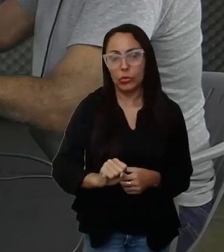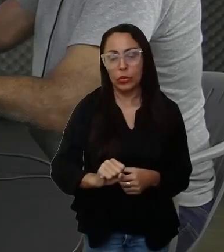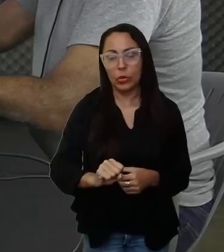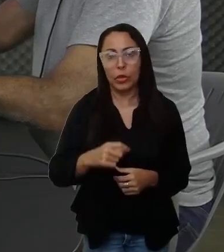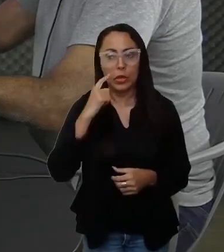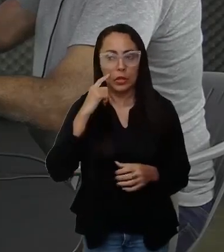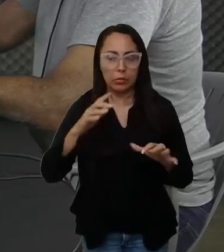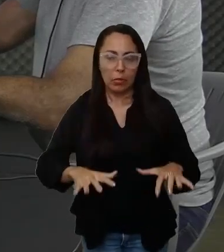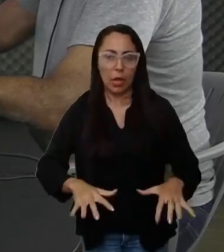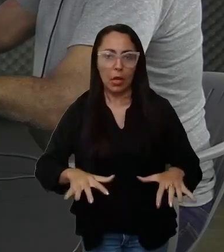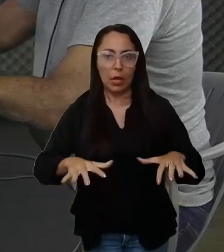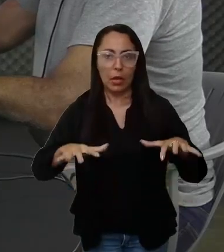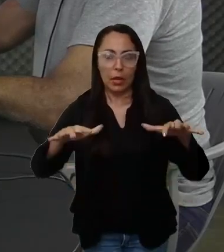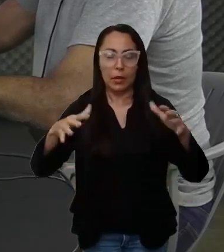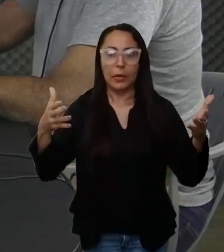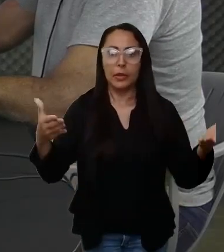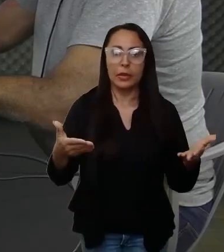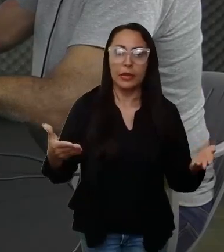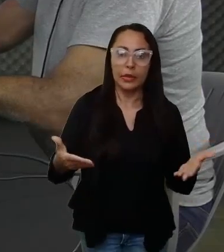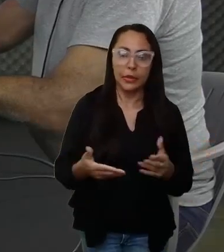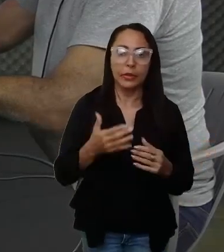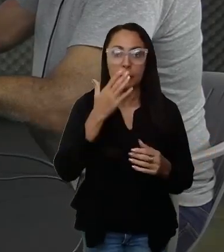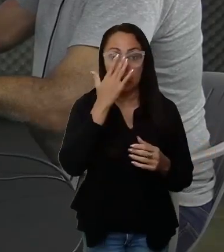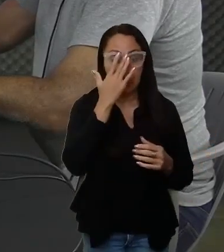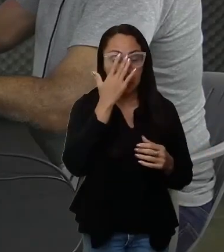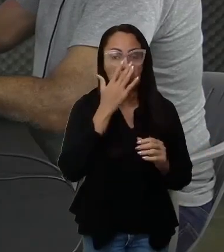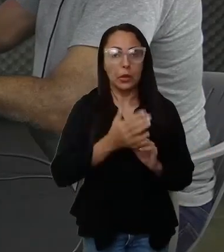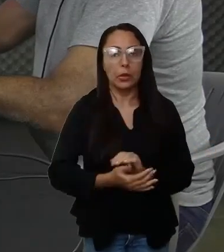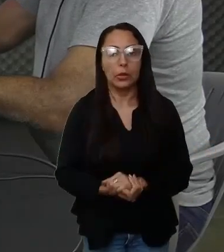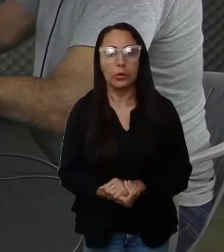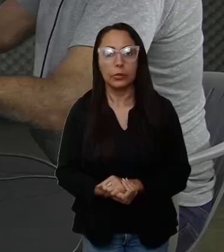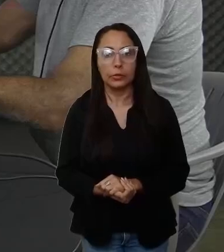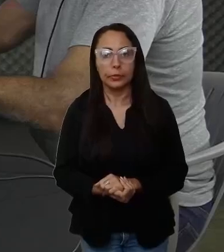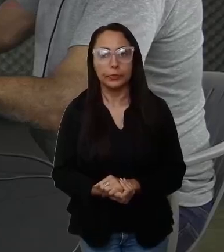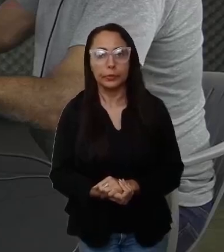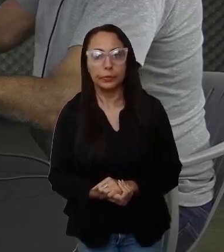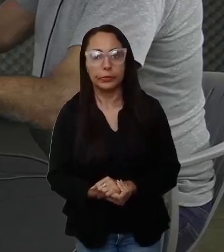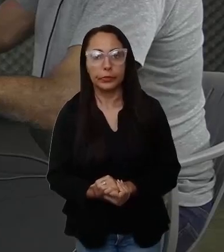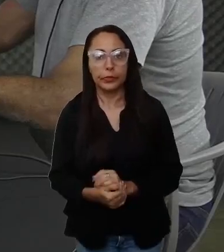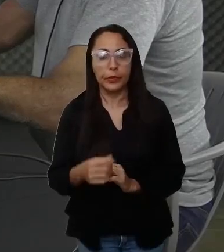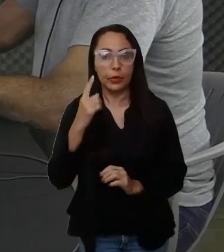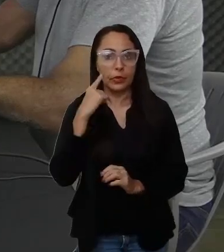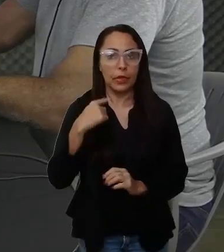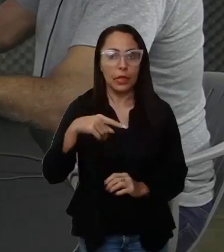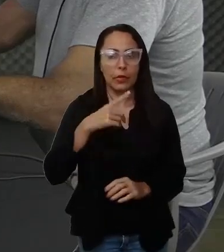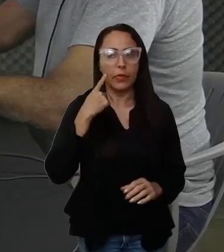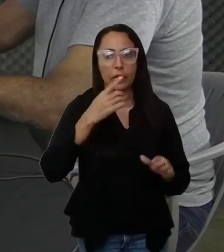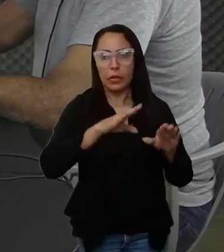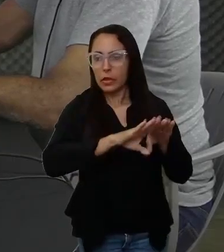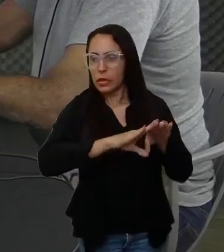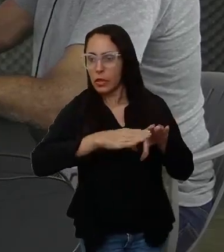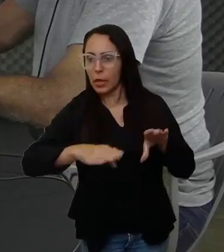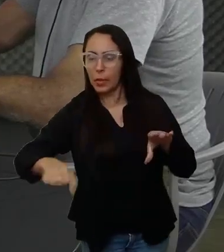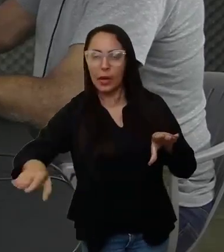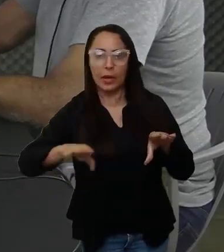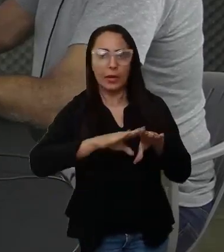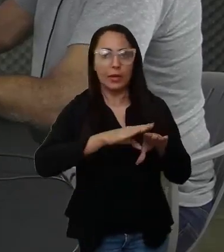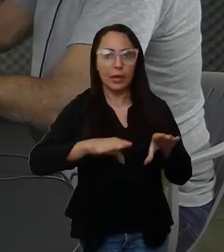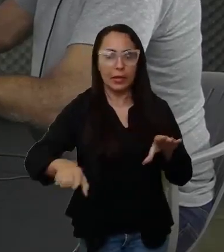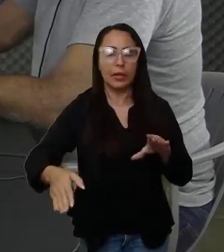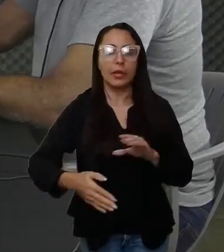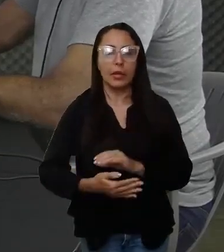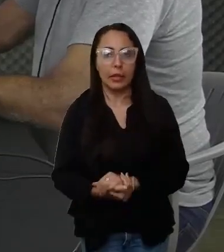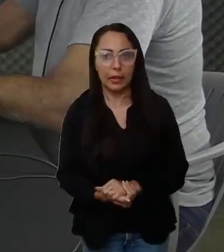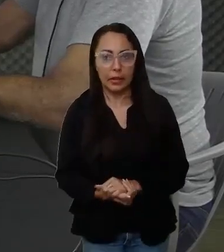alagamentos aqui. Um efeito também importante é considerar o efeito da maré. Aqui tem o efeito da maré muito... Que é